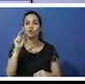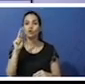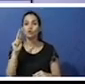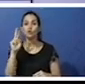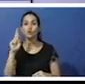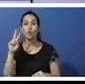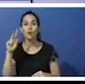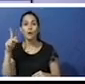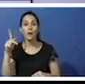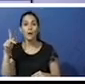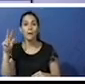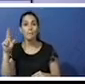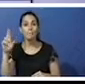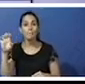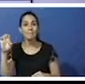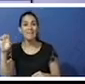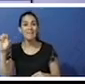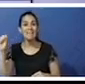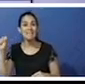Vamos chamar a palavra surpresa?